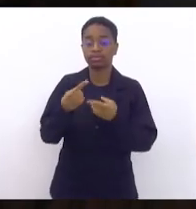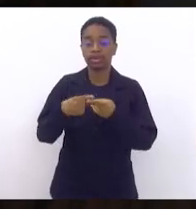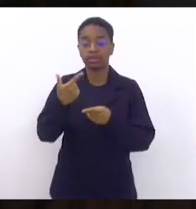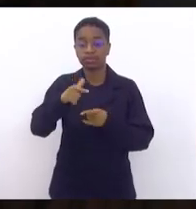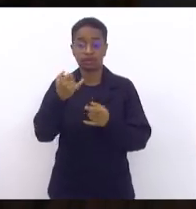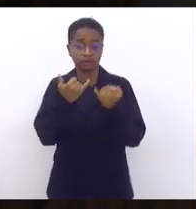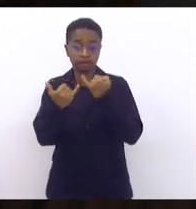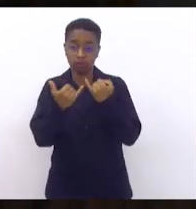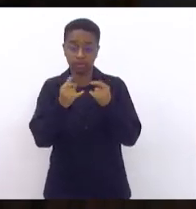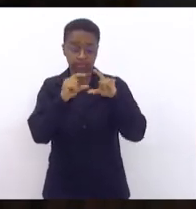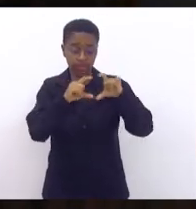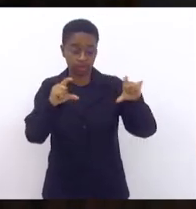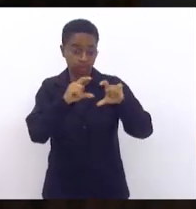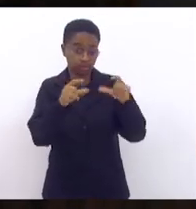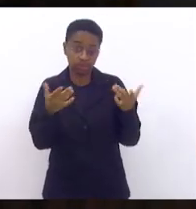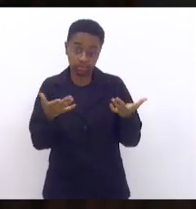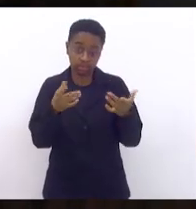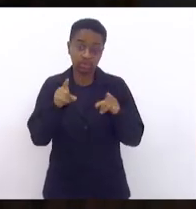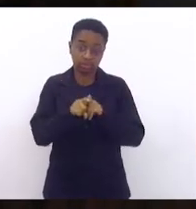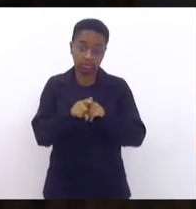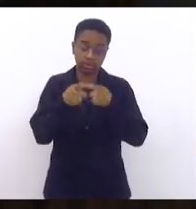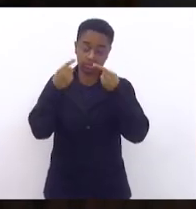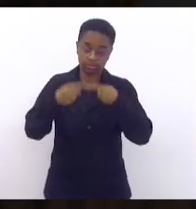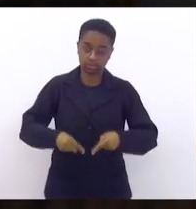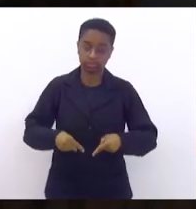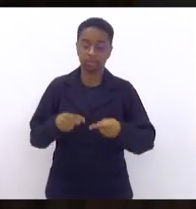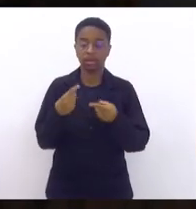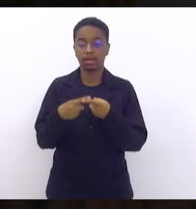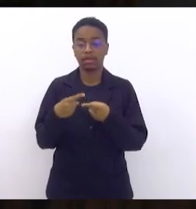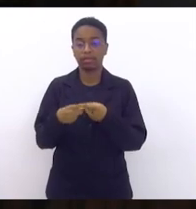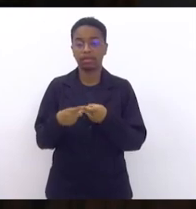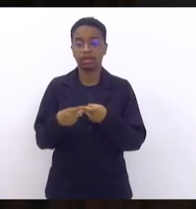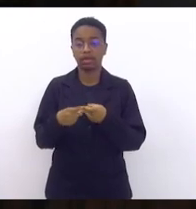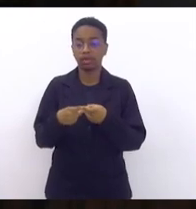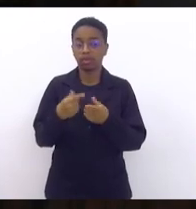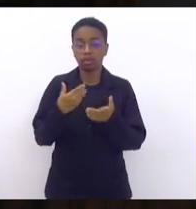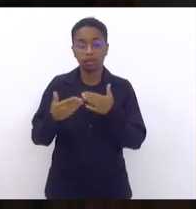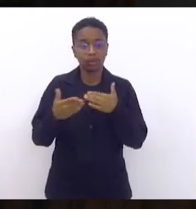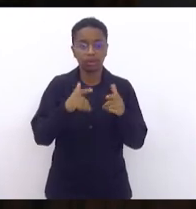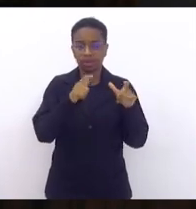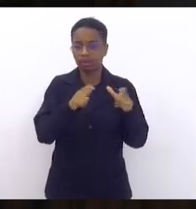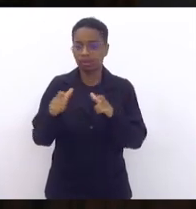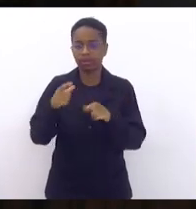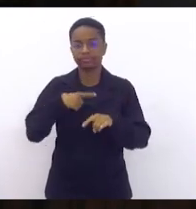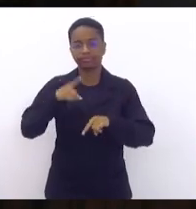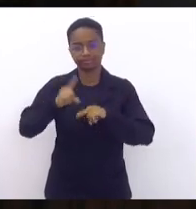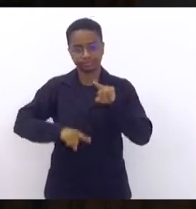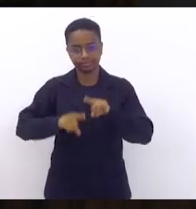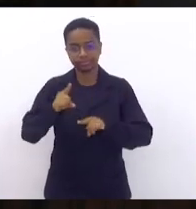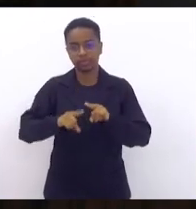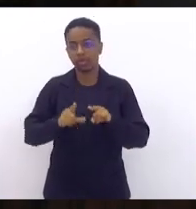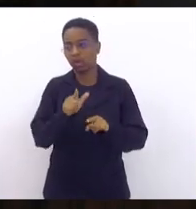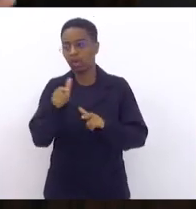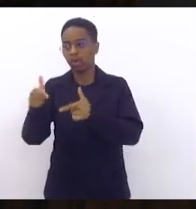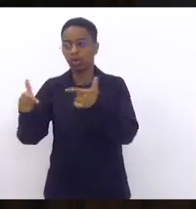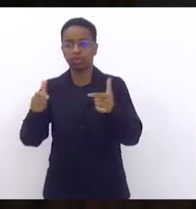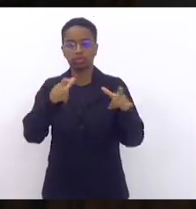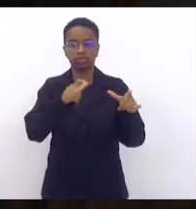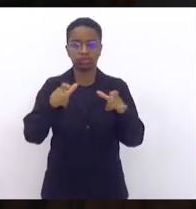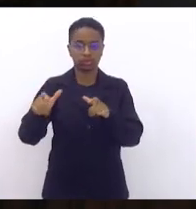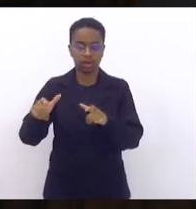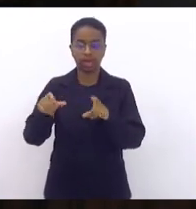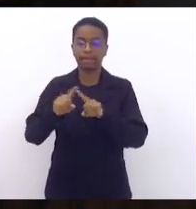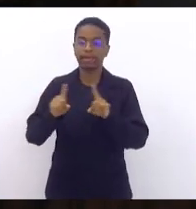Muito pequenas Então acho que é um outro Grande Desafio porque a toda esquina tem esses produtos que vem de fora e que a gente